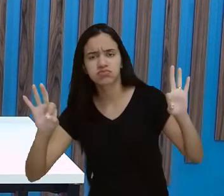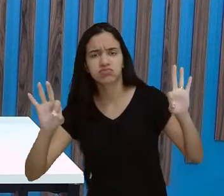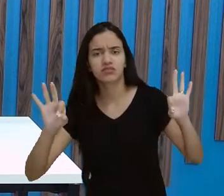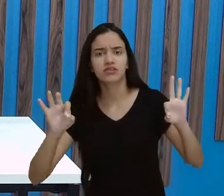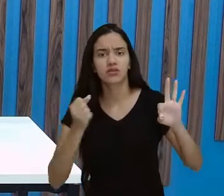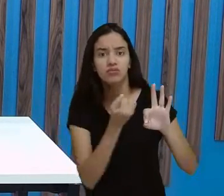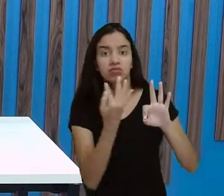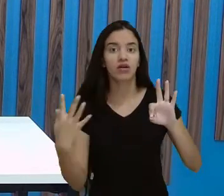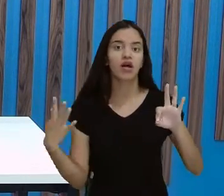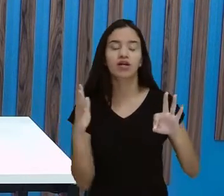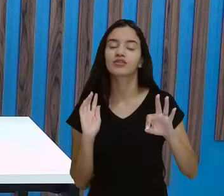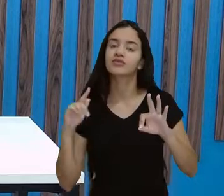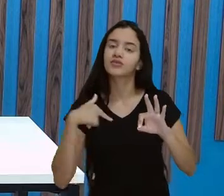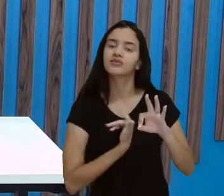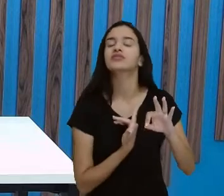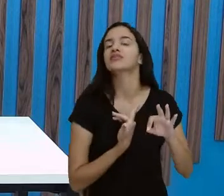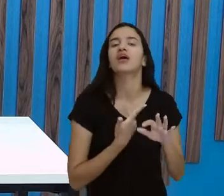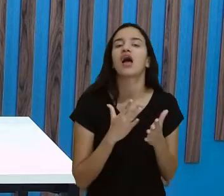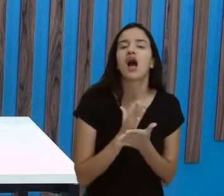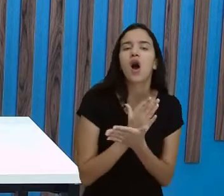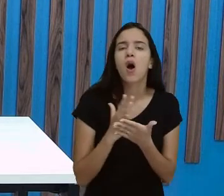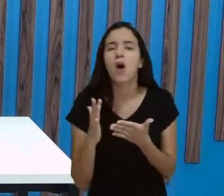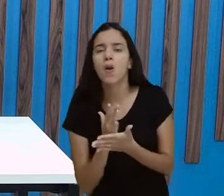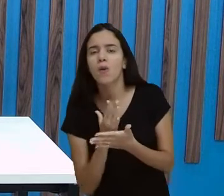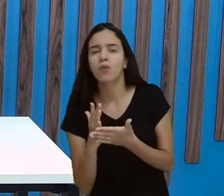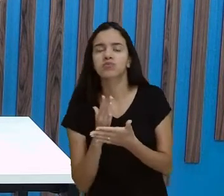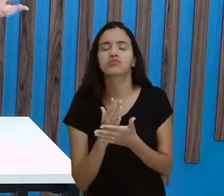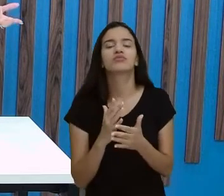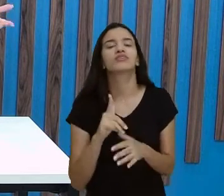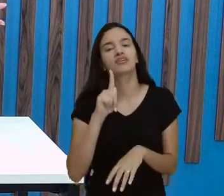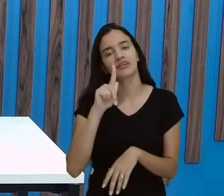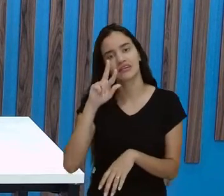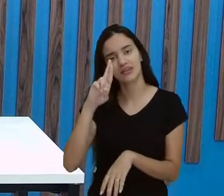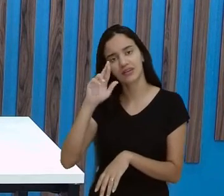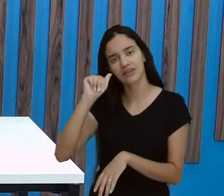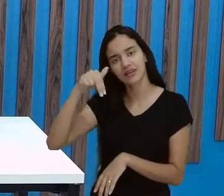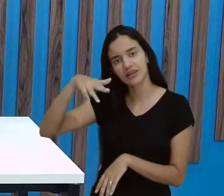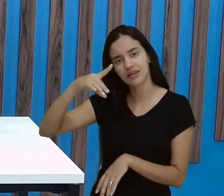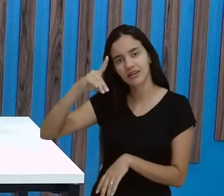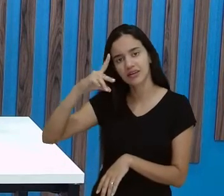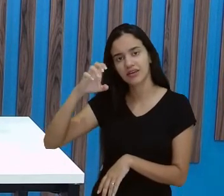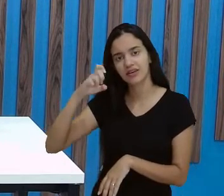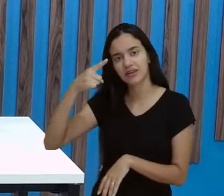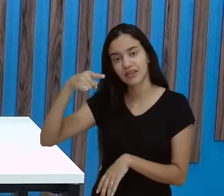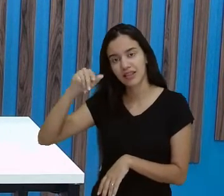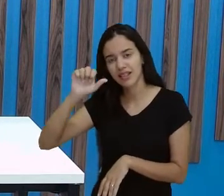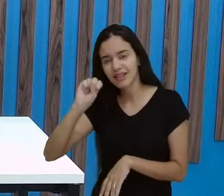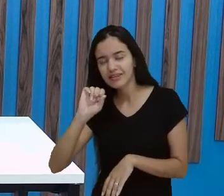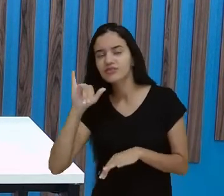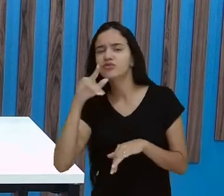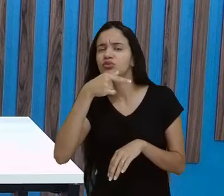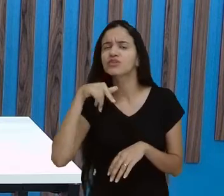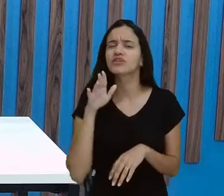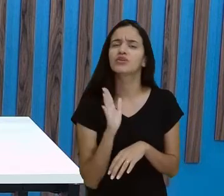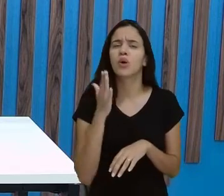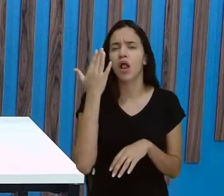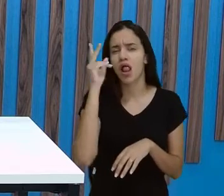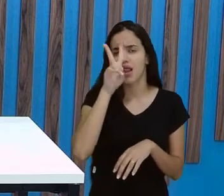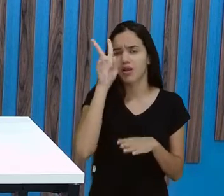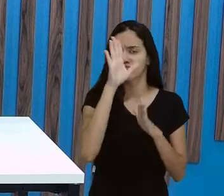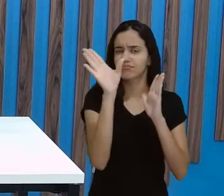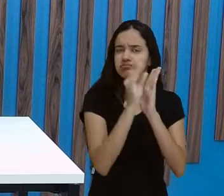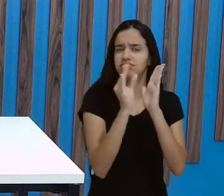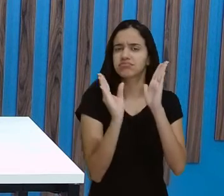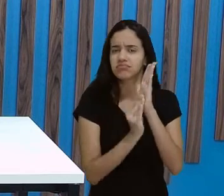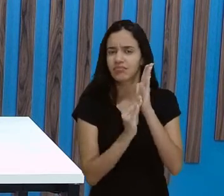medidas. Então, a gente vai estar trabalhando aqui com algumas grandezas e algumas medidas. Vocês estão lembrados desse conteúdo?